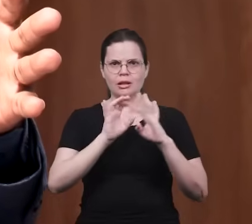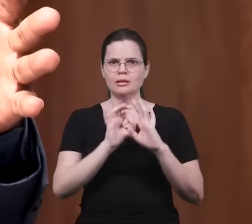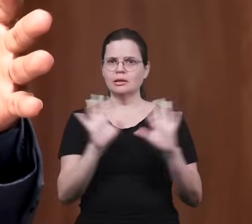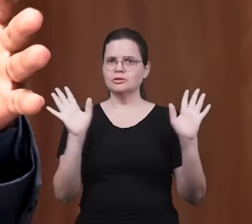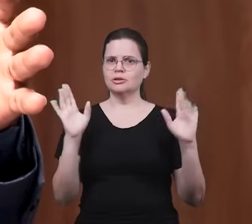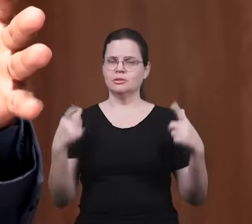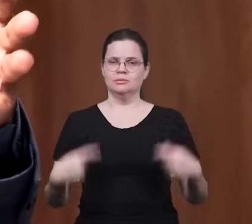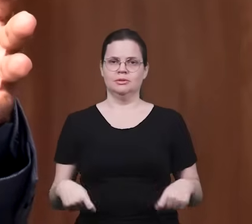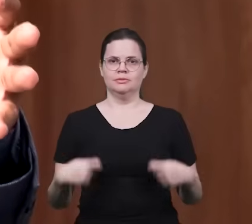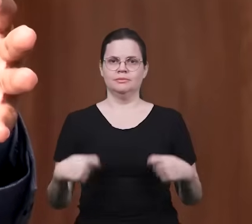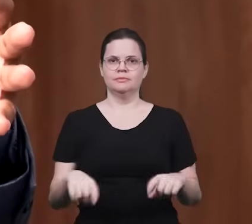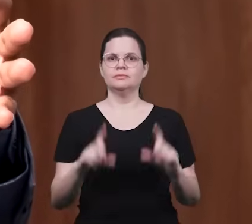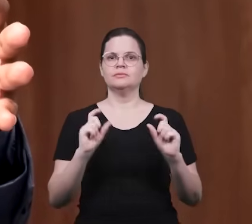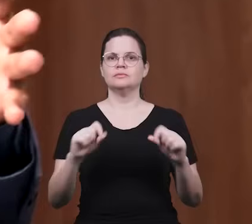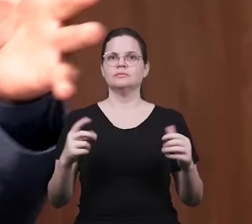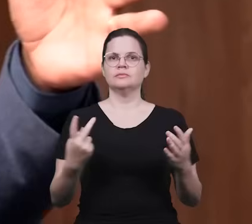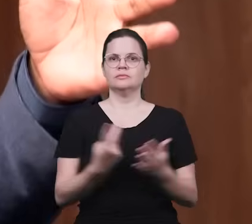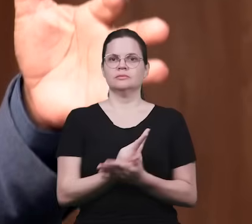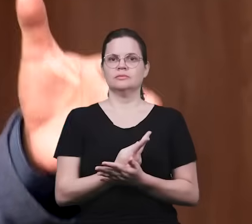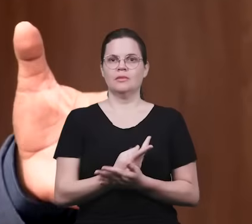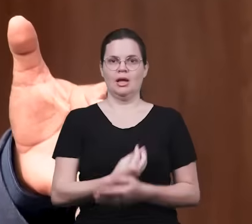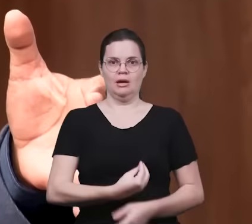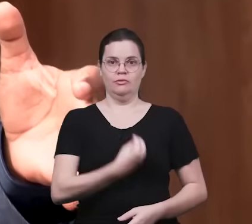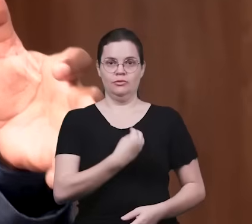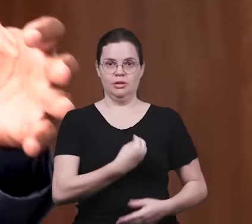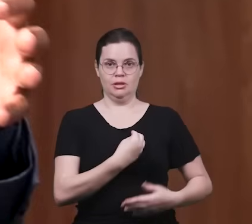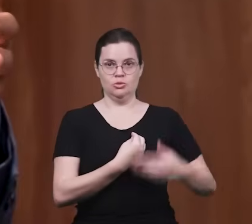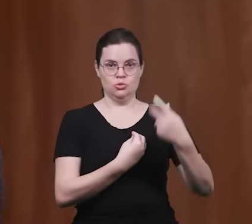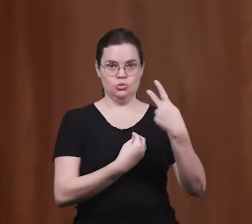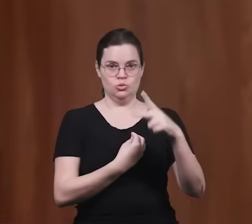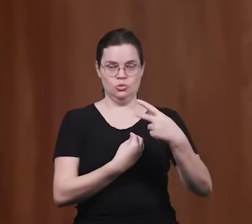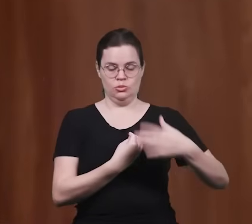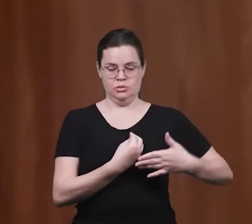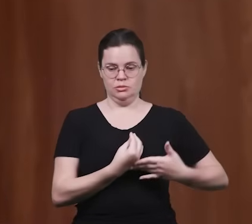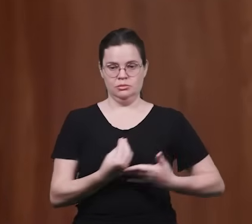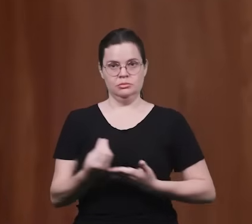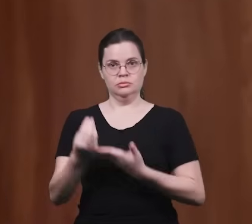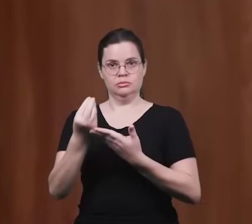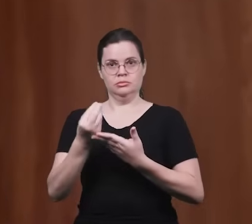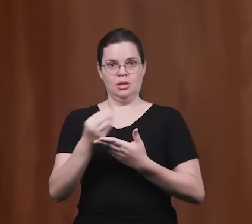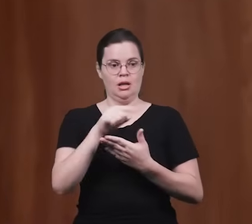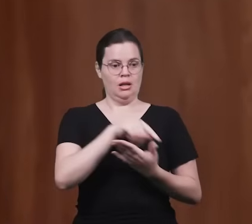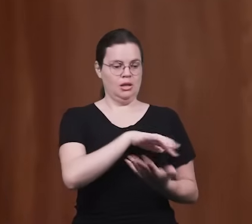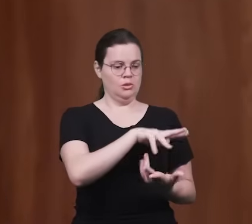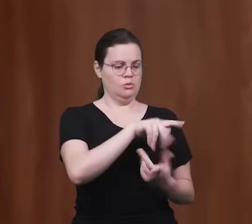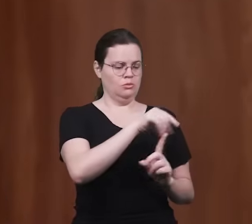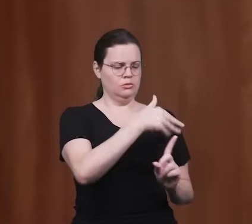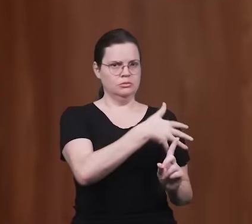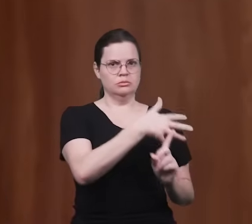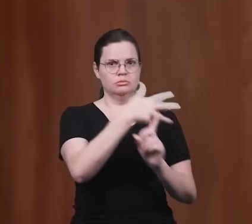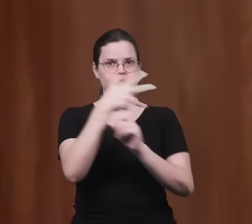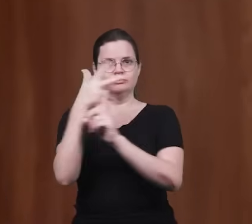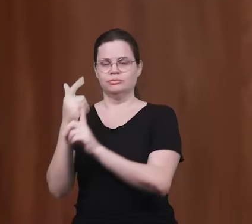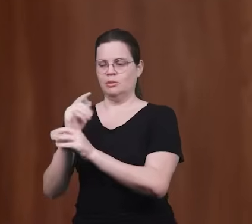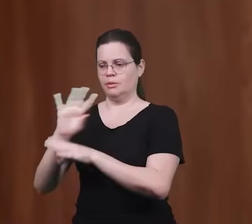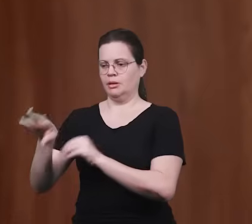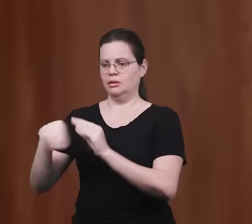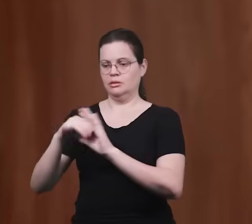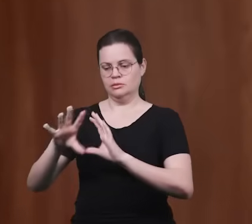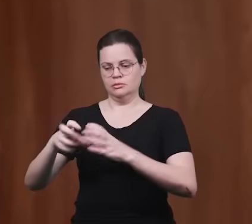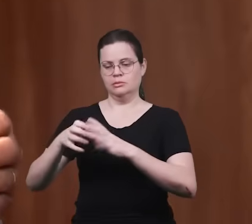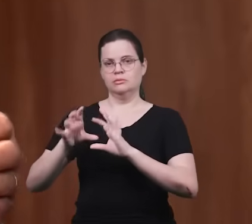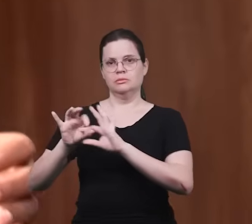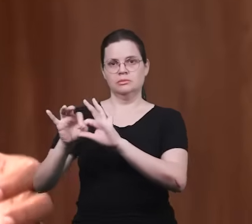a sua vida. Ou seja, o que é colher? É tirar do mundo e trazer para a igreja de Jesus, que é uma